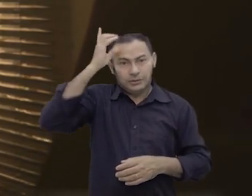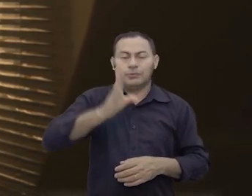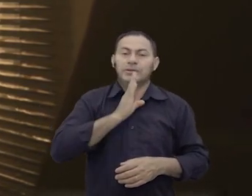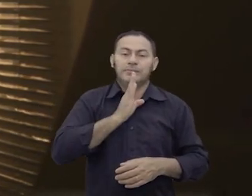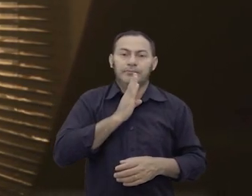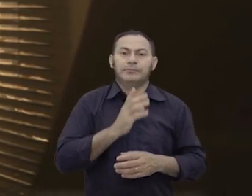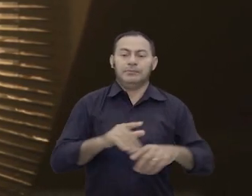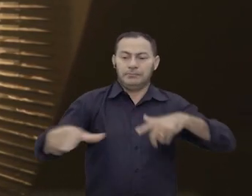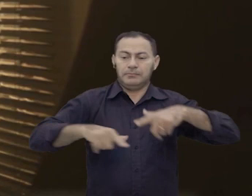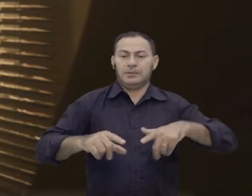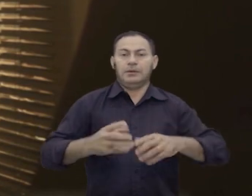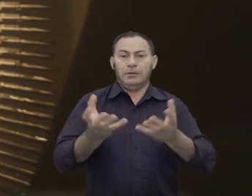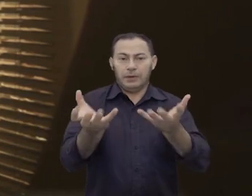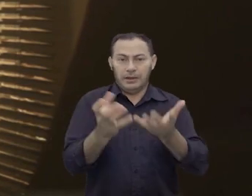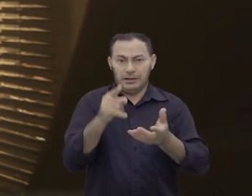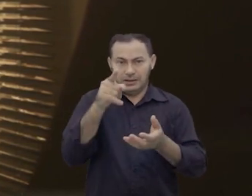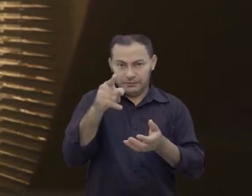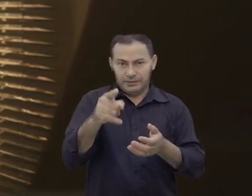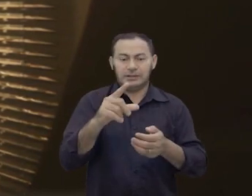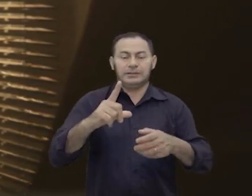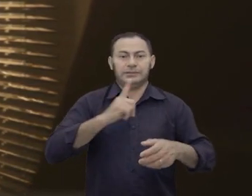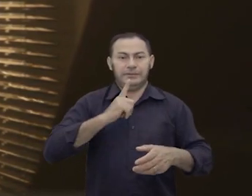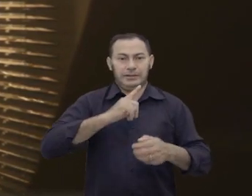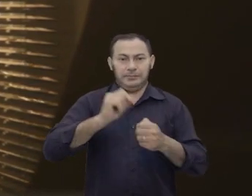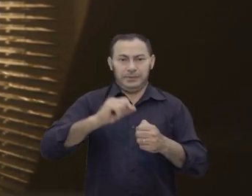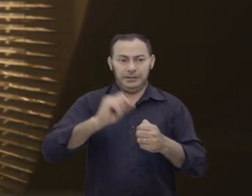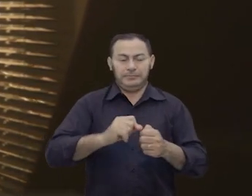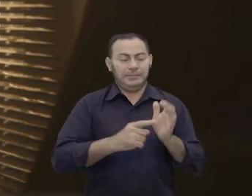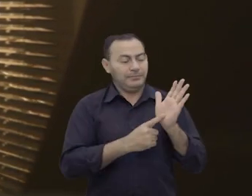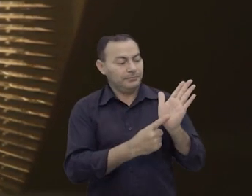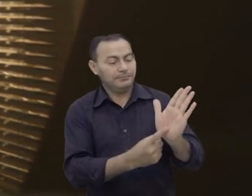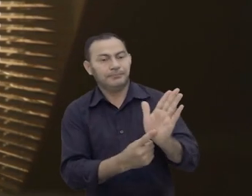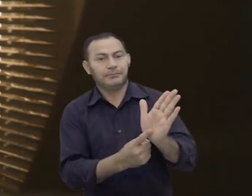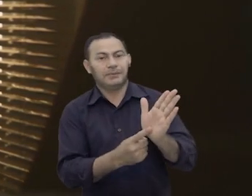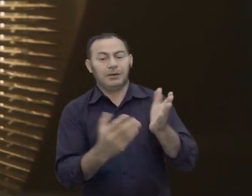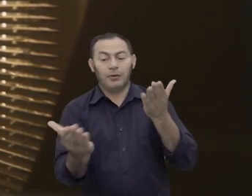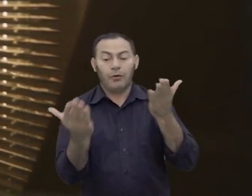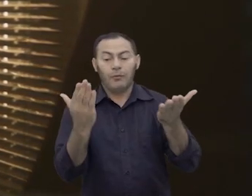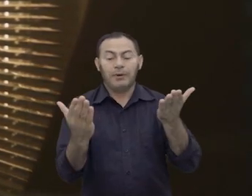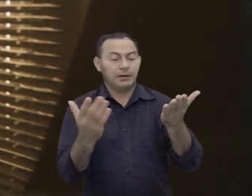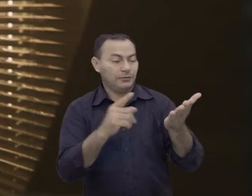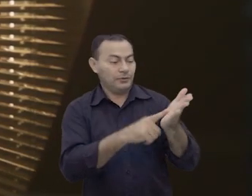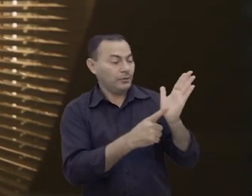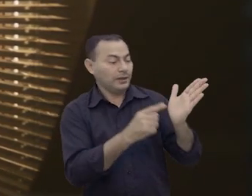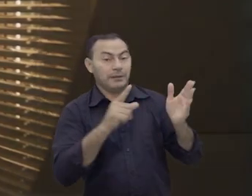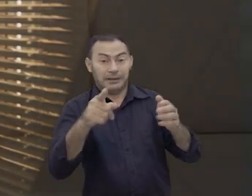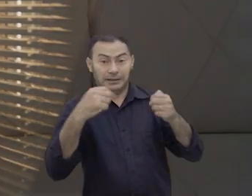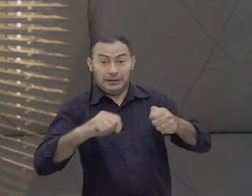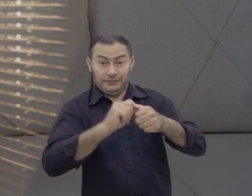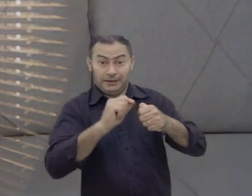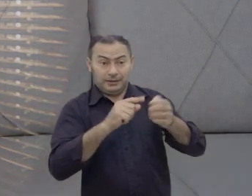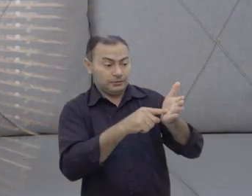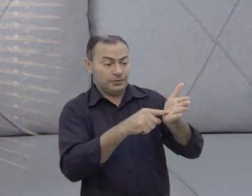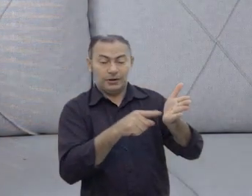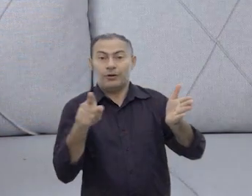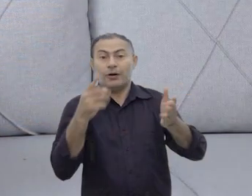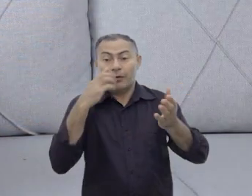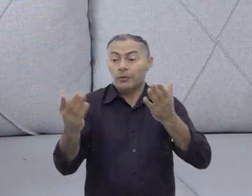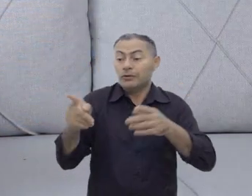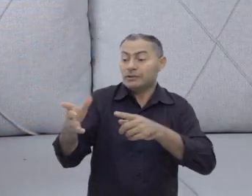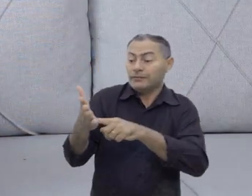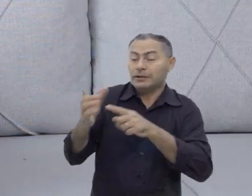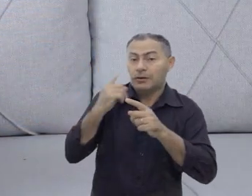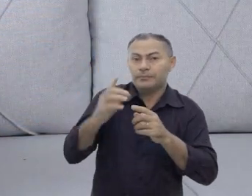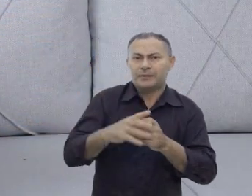seu dom e talento. Esse é o trabalho que eu queria que você tivesse feito. Compare com o que você fez. Você